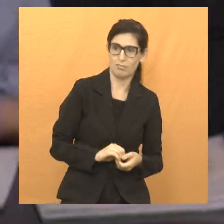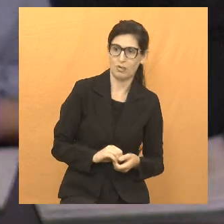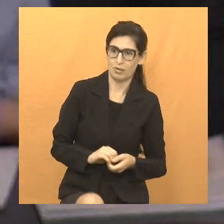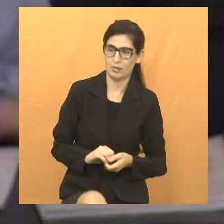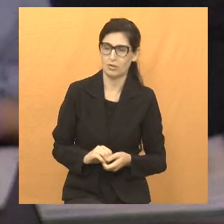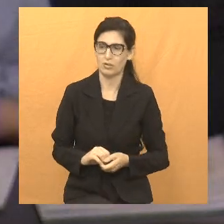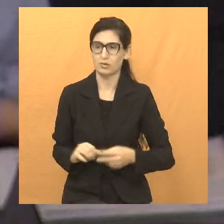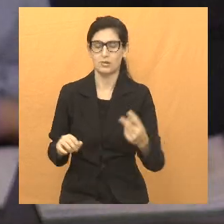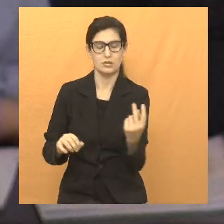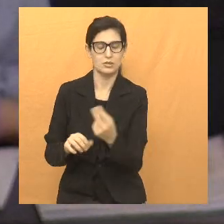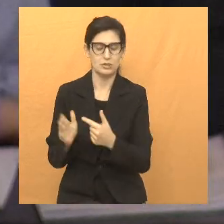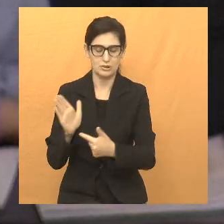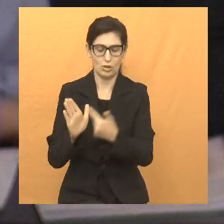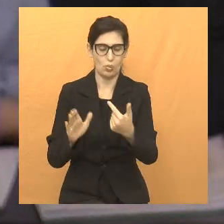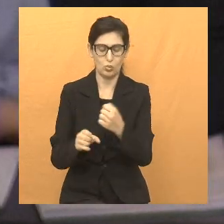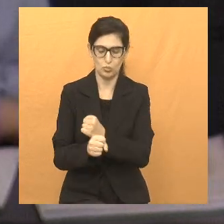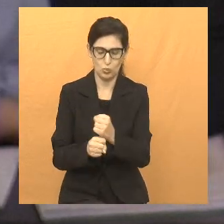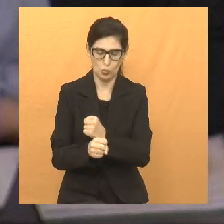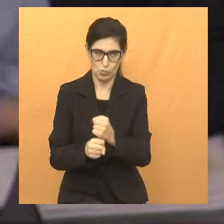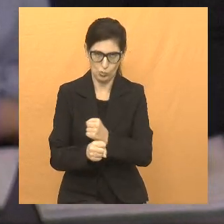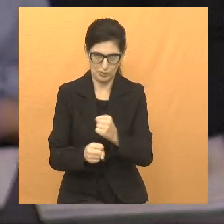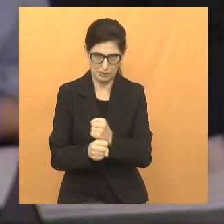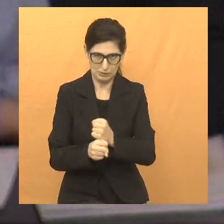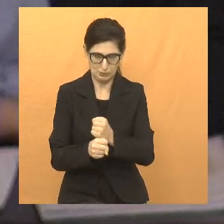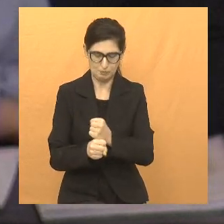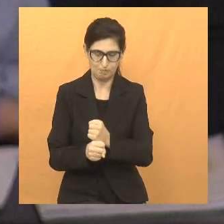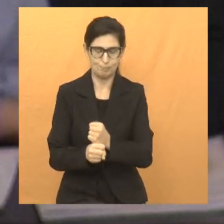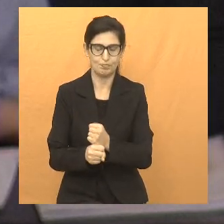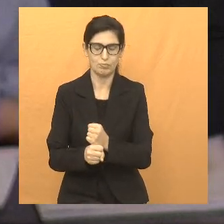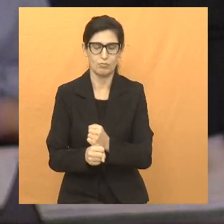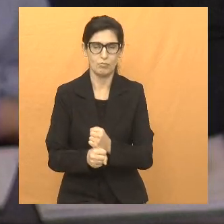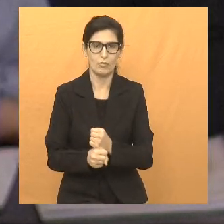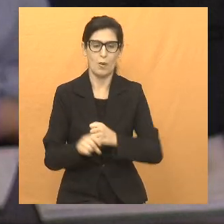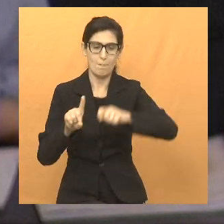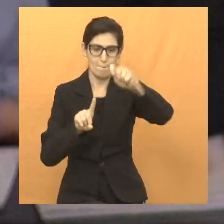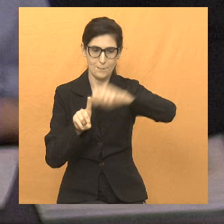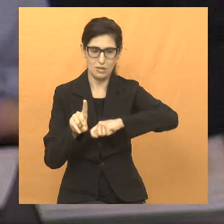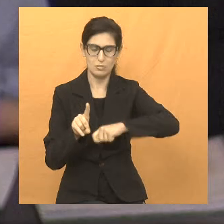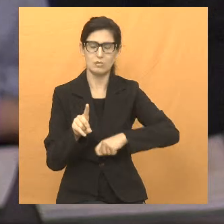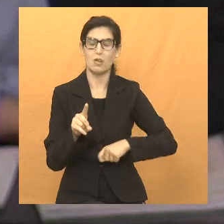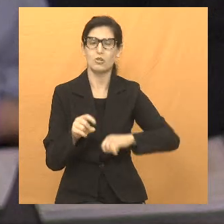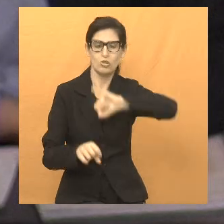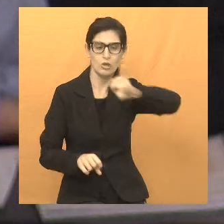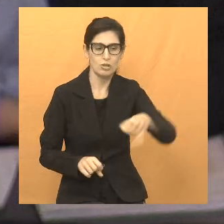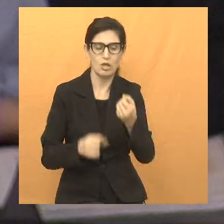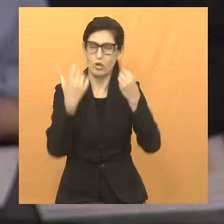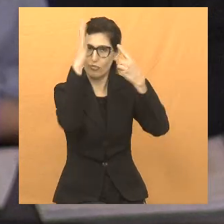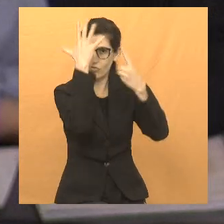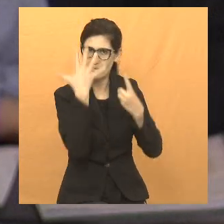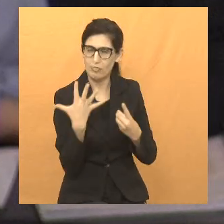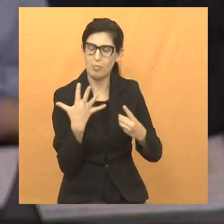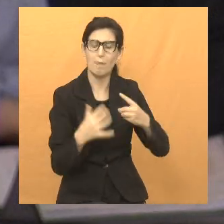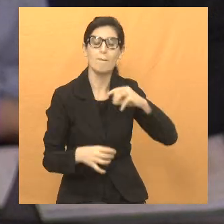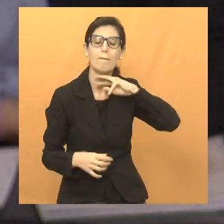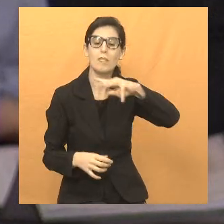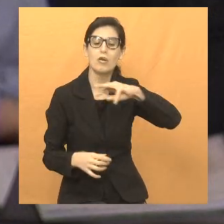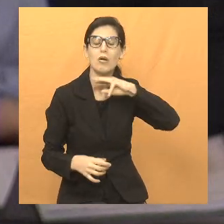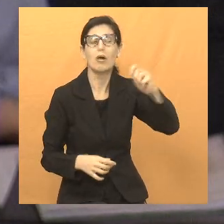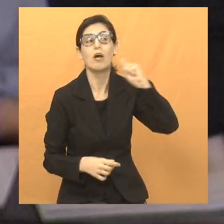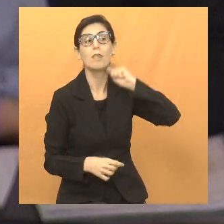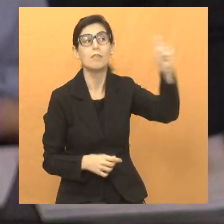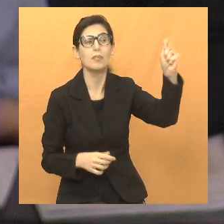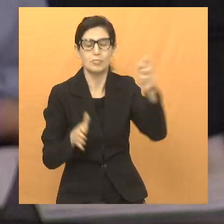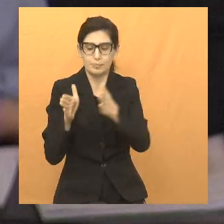né, metade da gestão. A gente tem um resultado, tenho visto, bastante positivo, frente